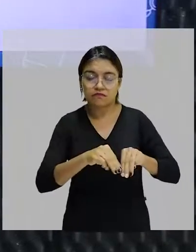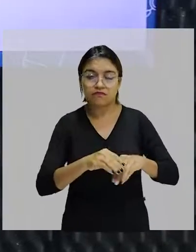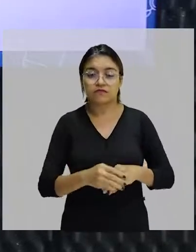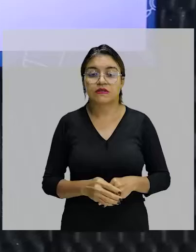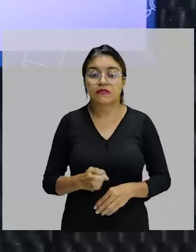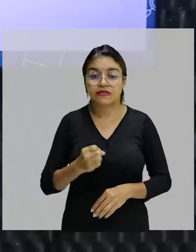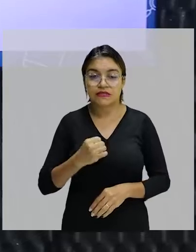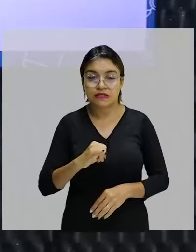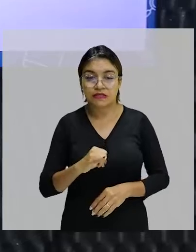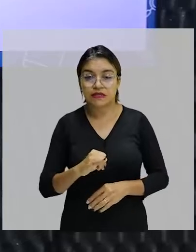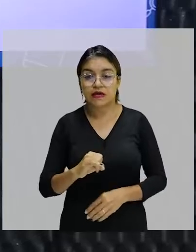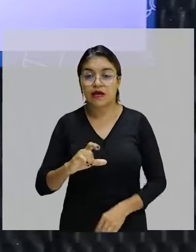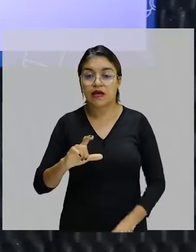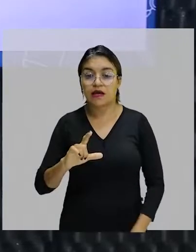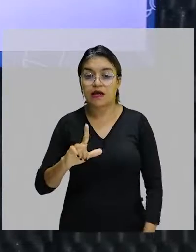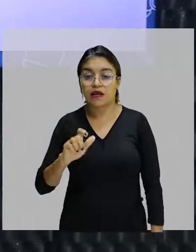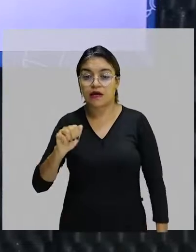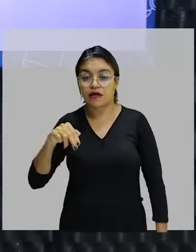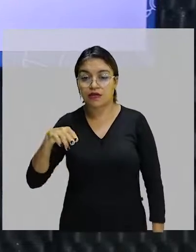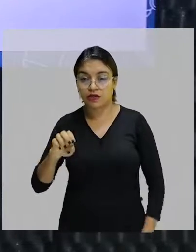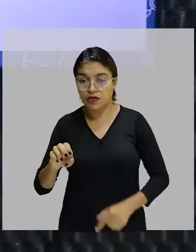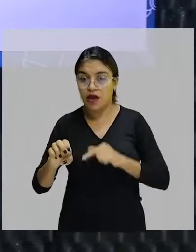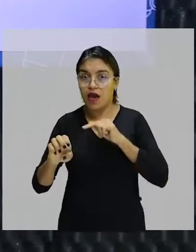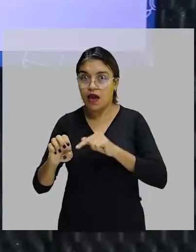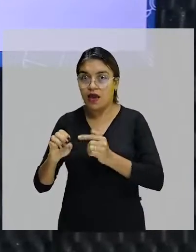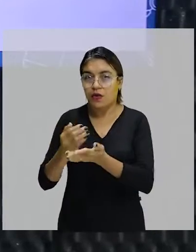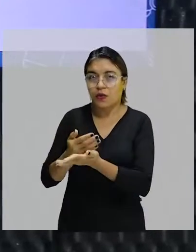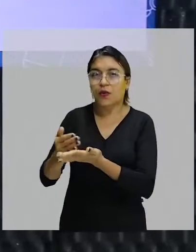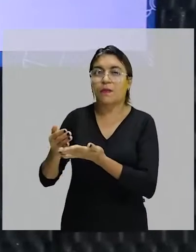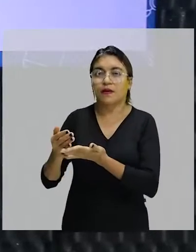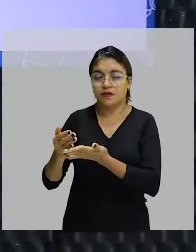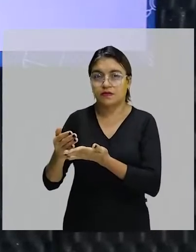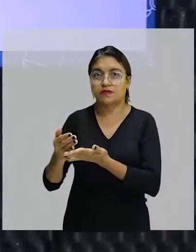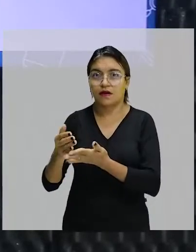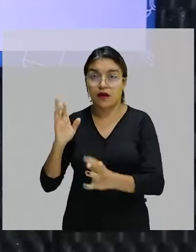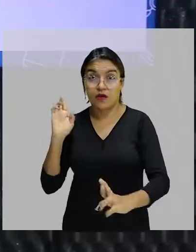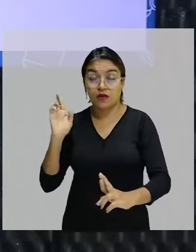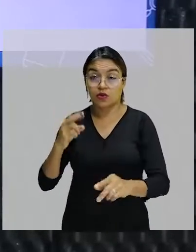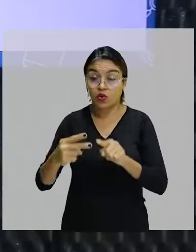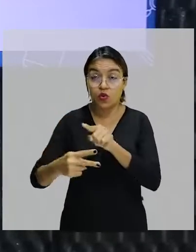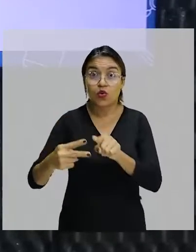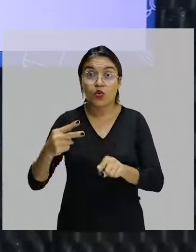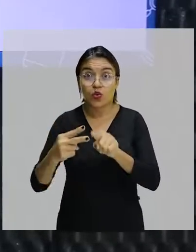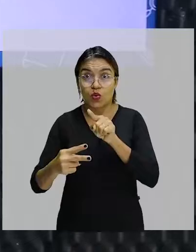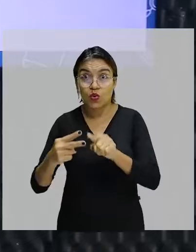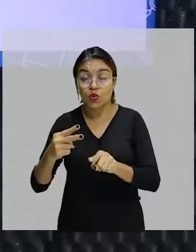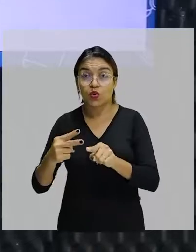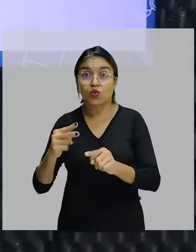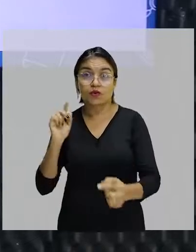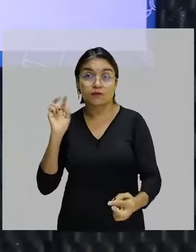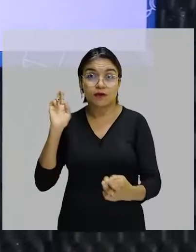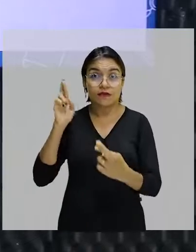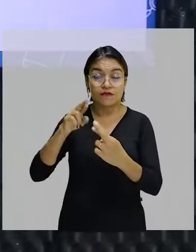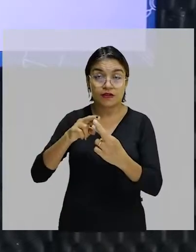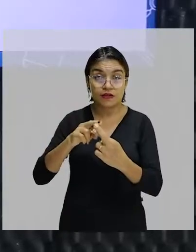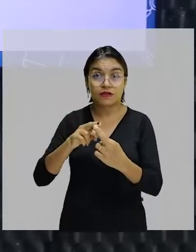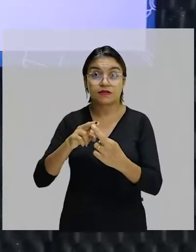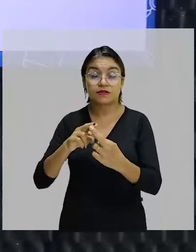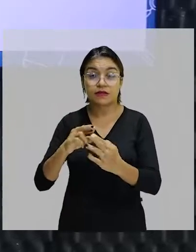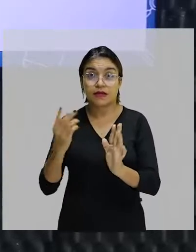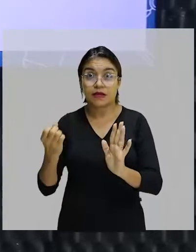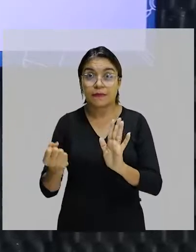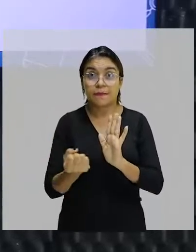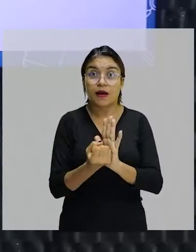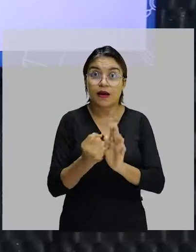o início da década, tá bom? São dois pontos de referência que nós utilizamos para demarcar essa questão temporal.